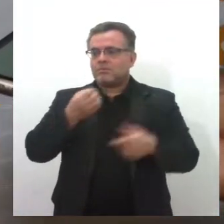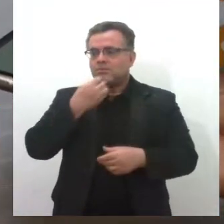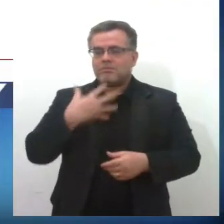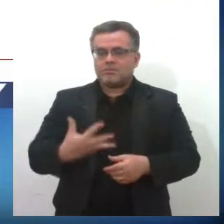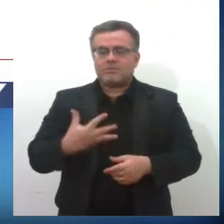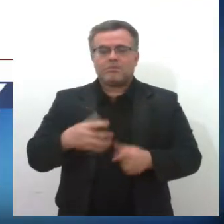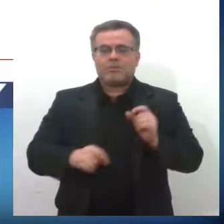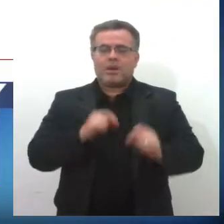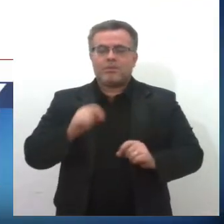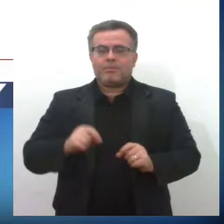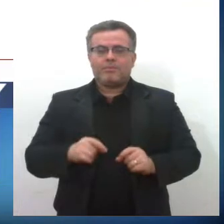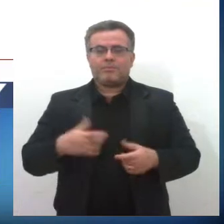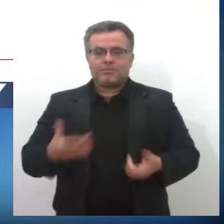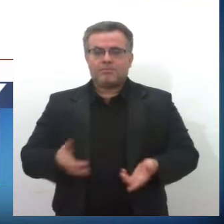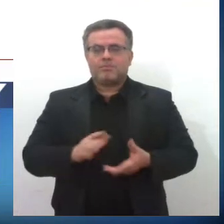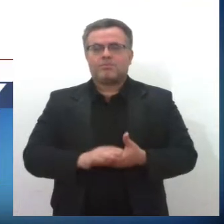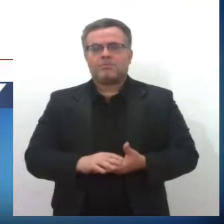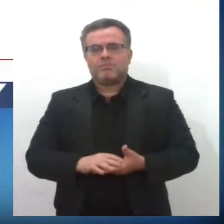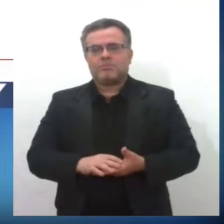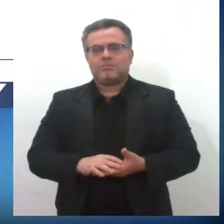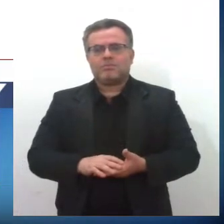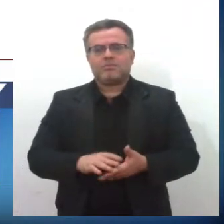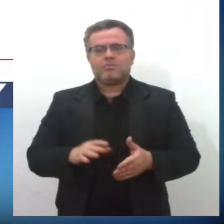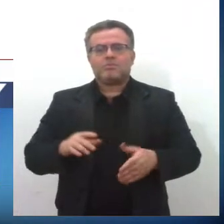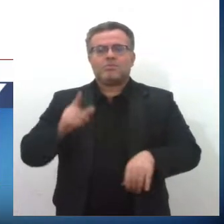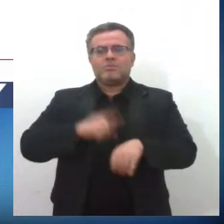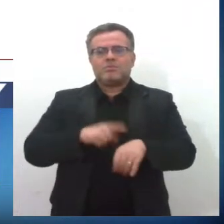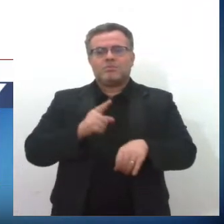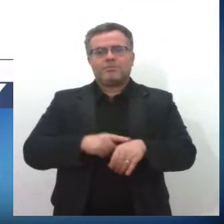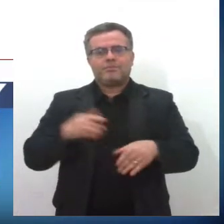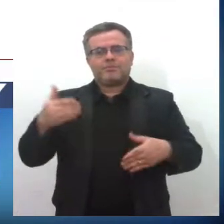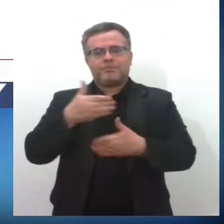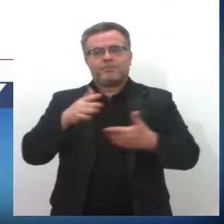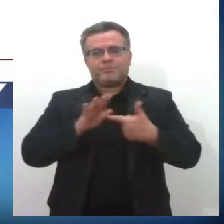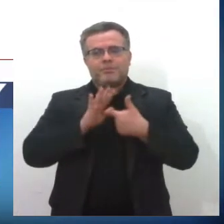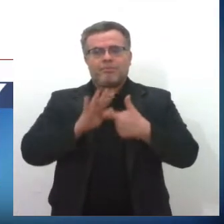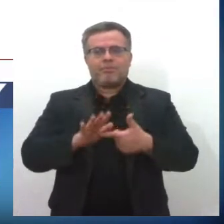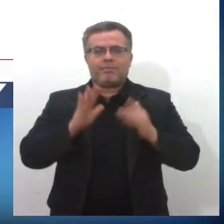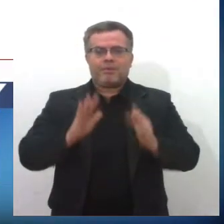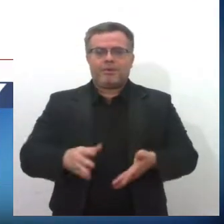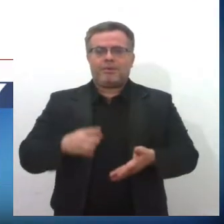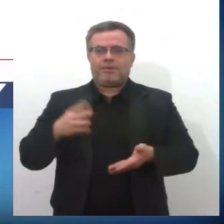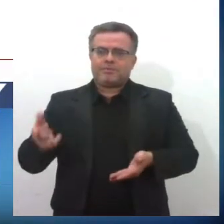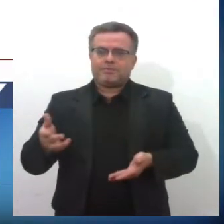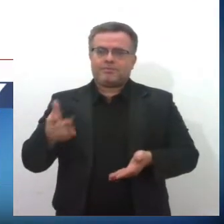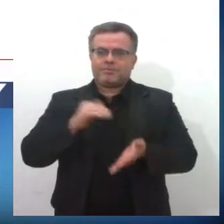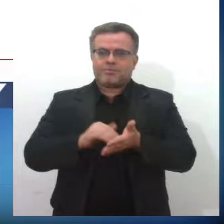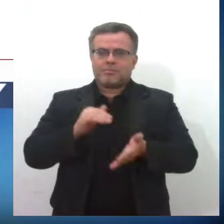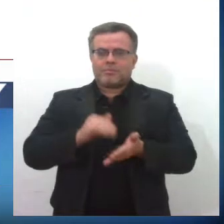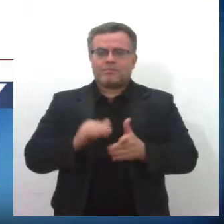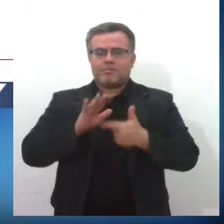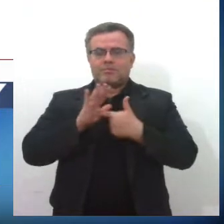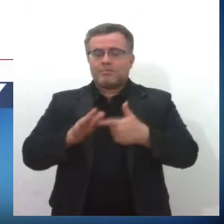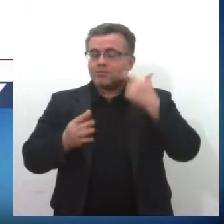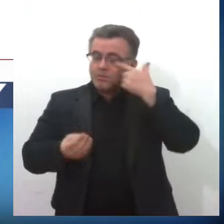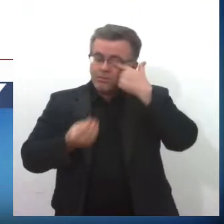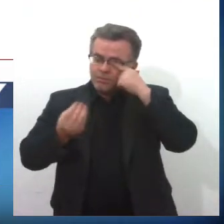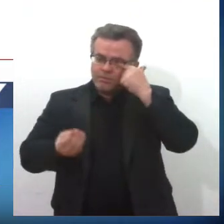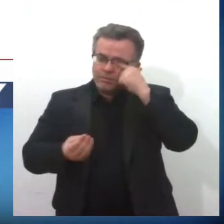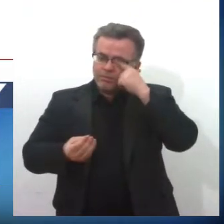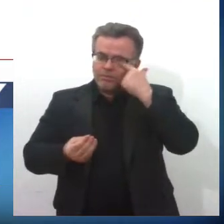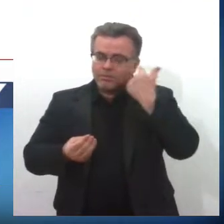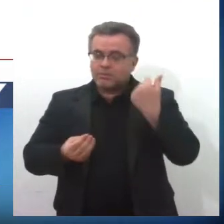dados positivos. Durante a apresentação, a secretária estadual da Saúde, Mércia Feitosa, mostrou um comparativo